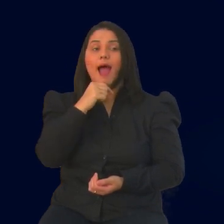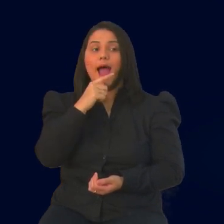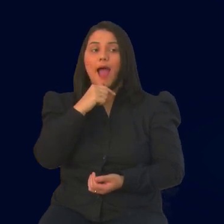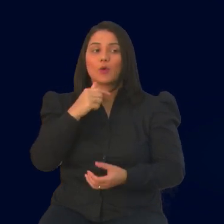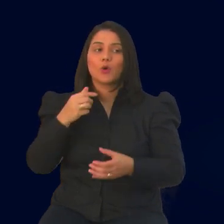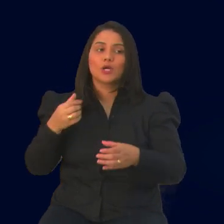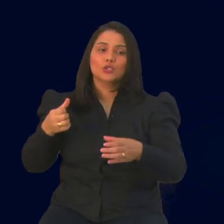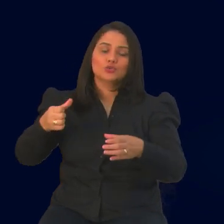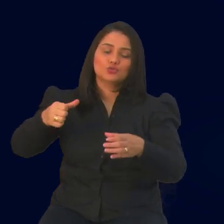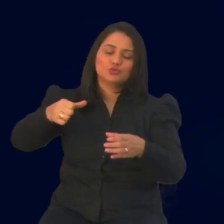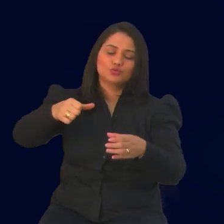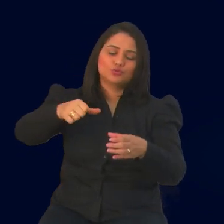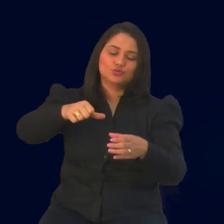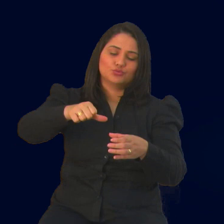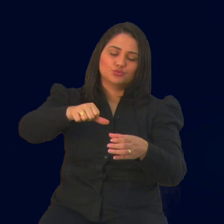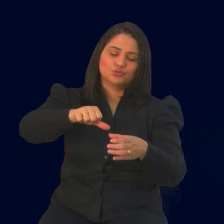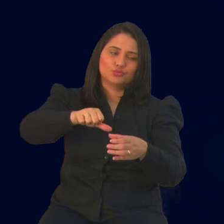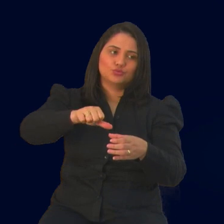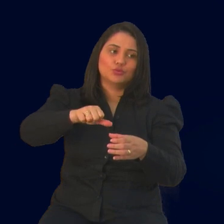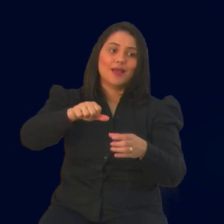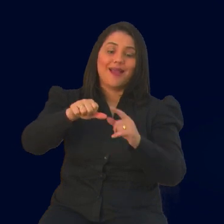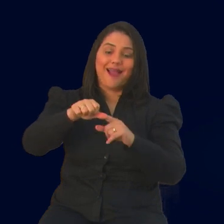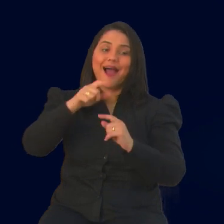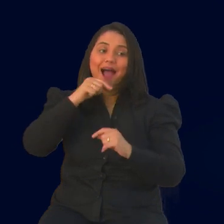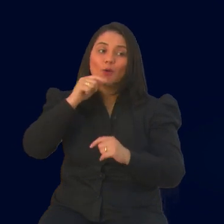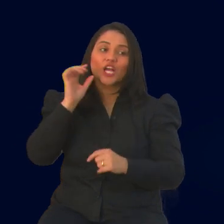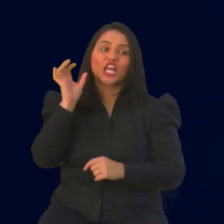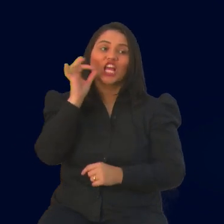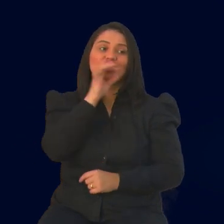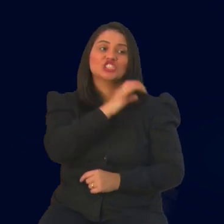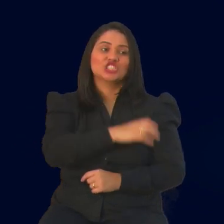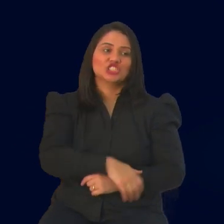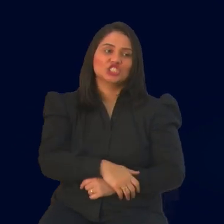flor com água quente.